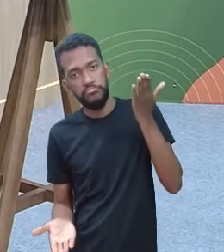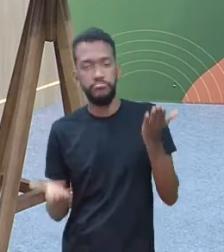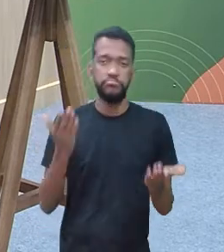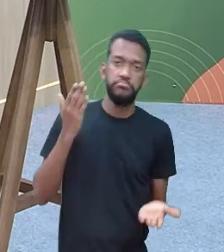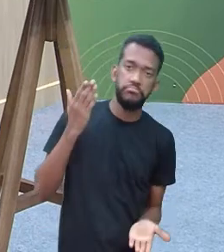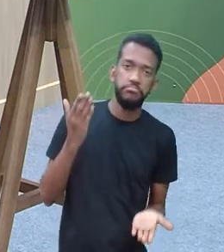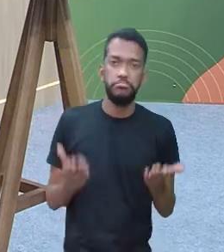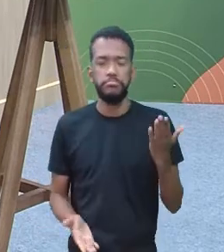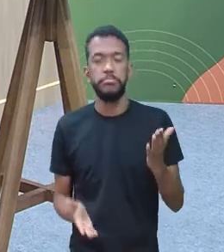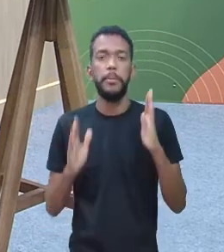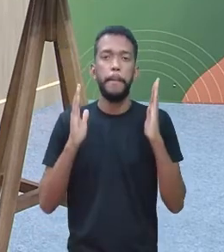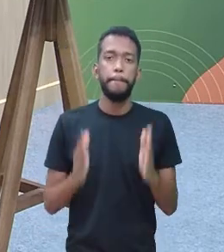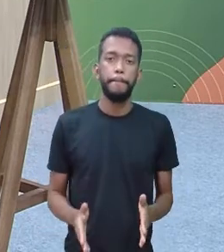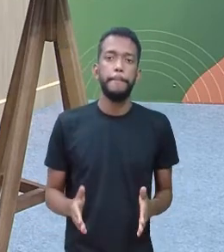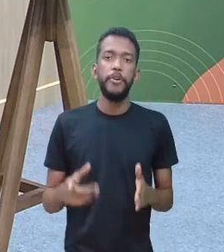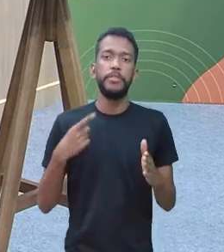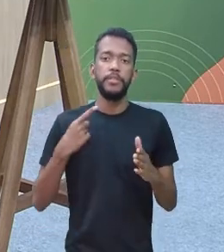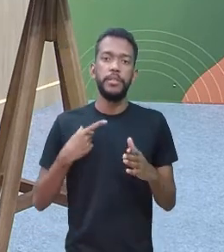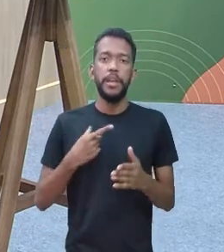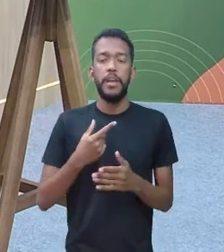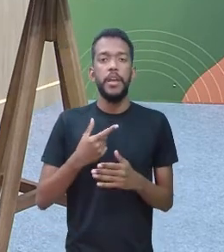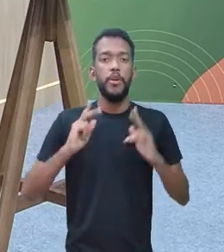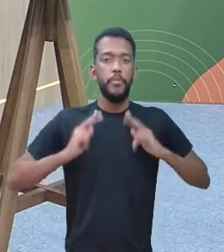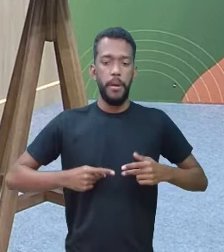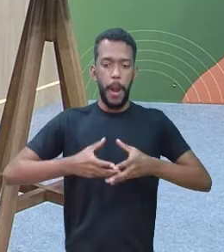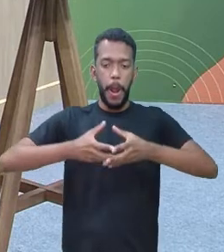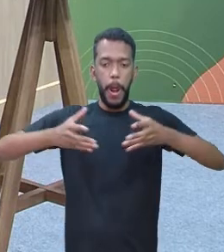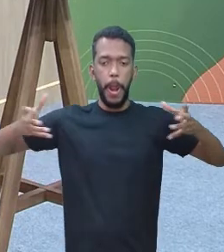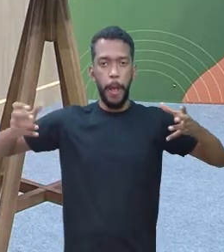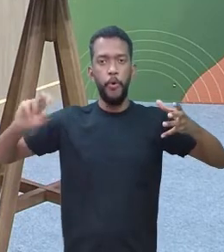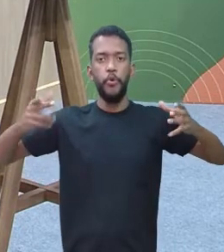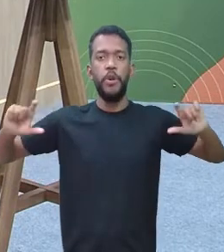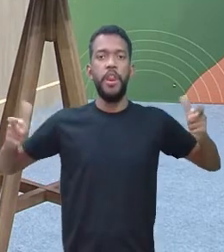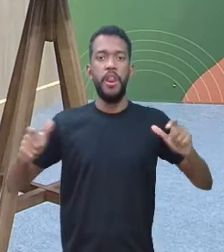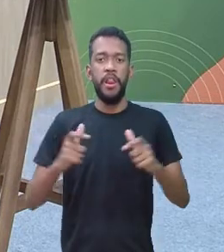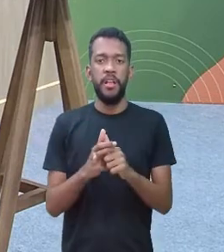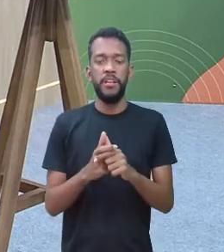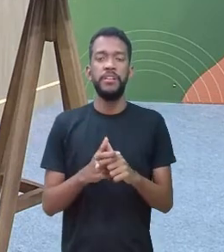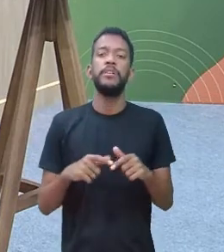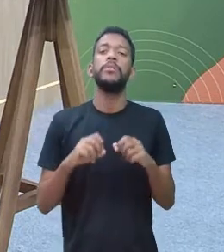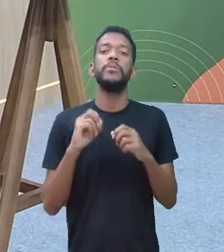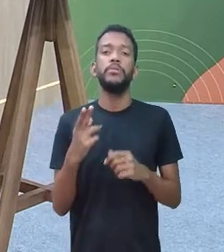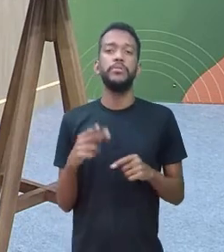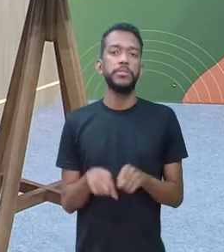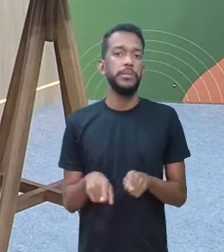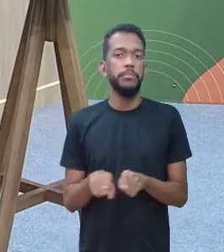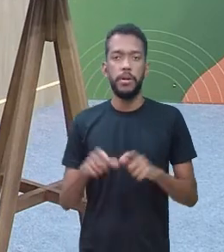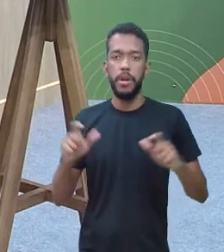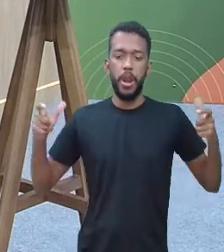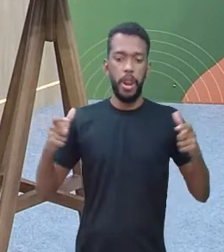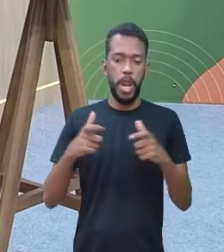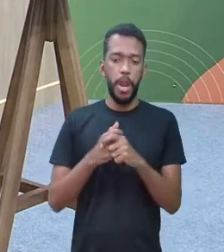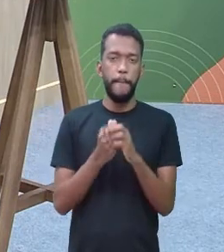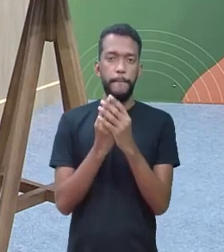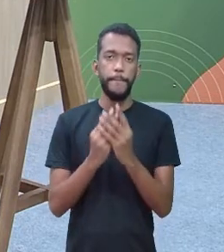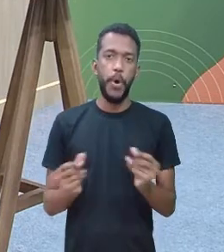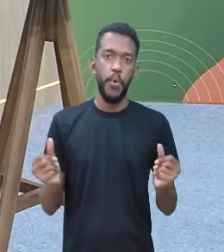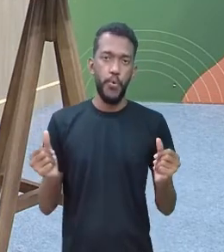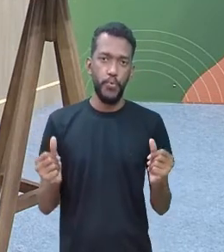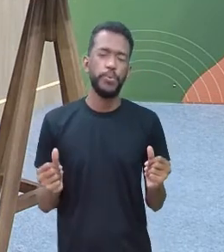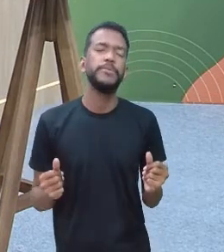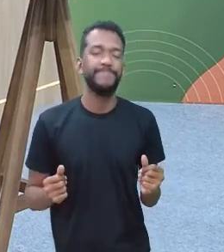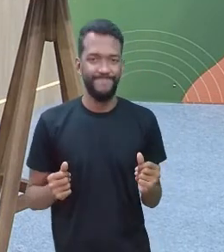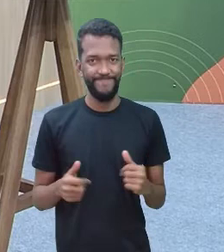pode ser pelo aumento de população, pela diminuição de população, ou até mesmo por não ter mais aquele grupo de